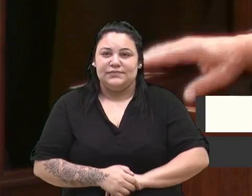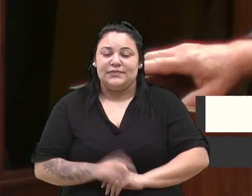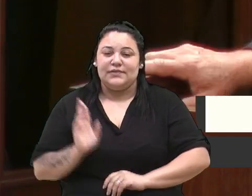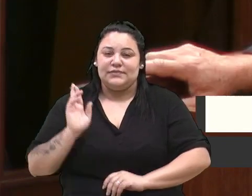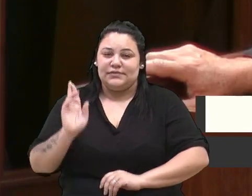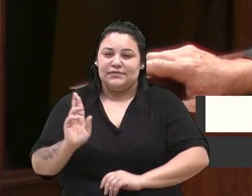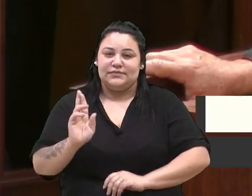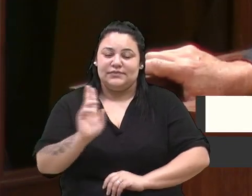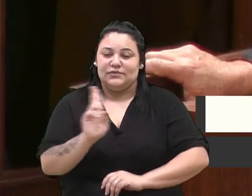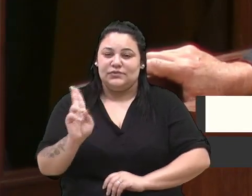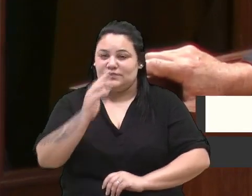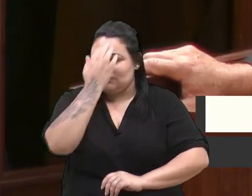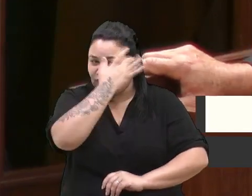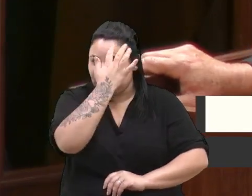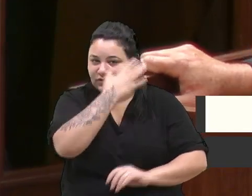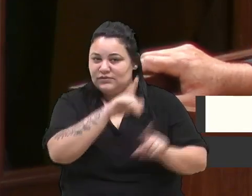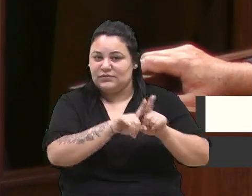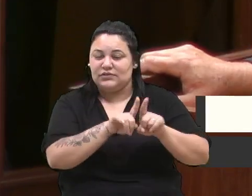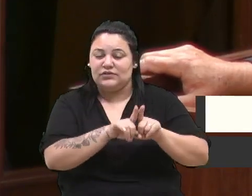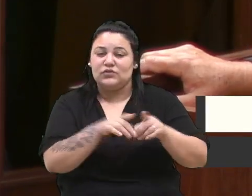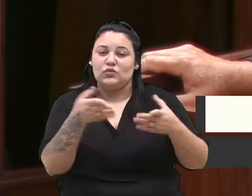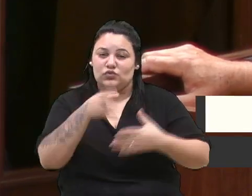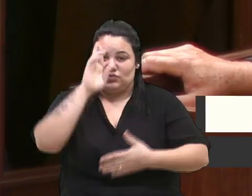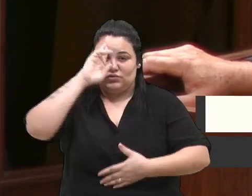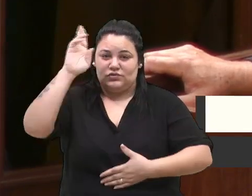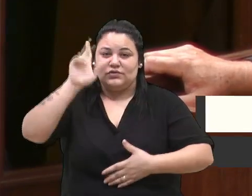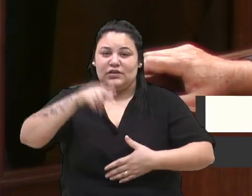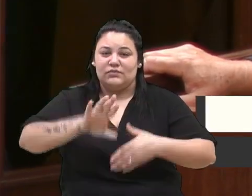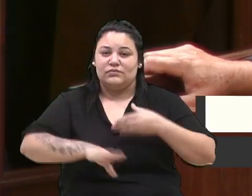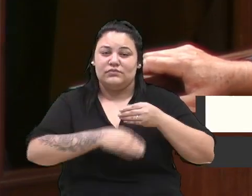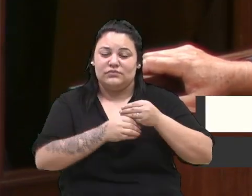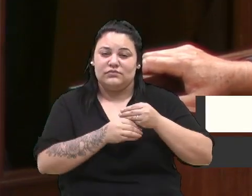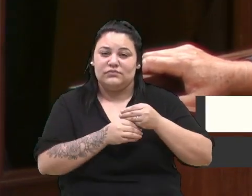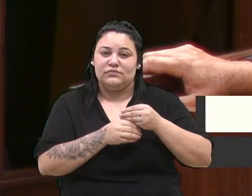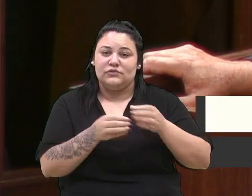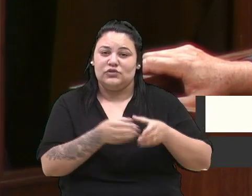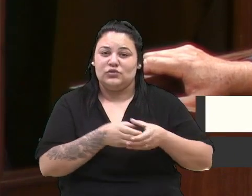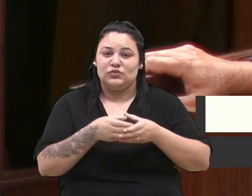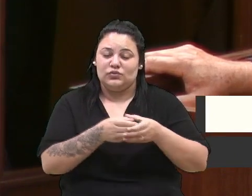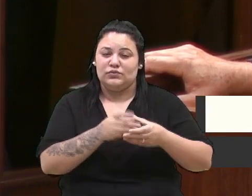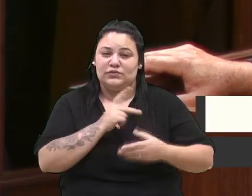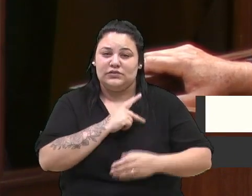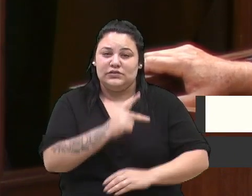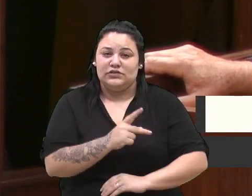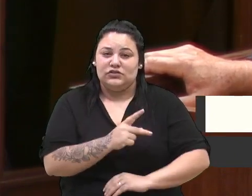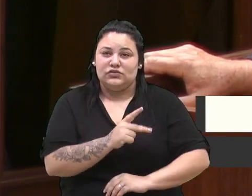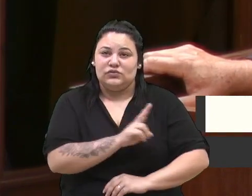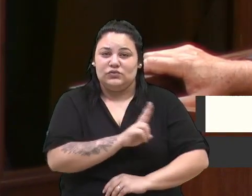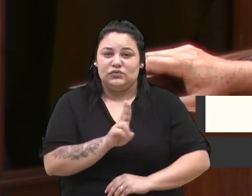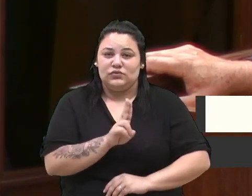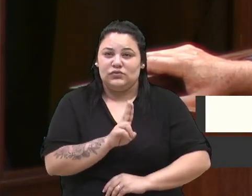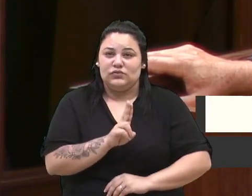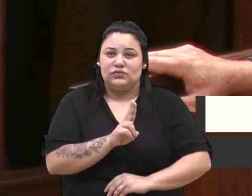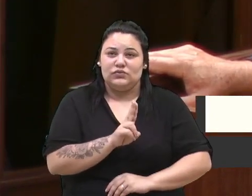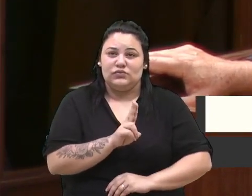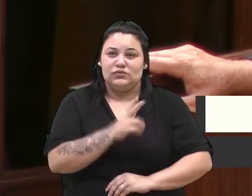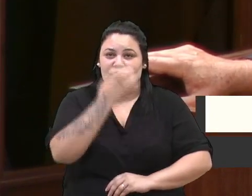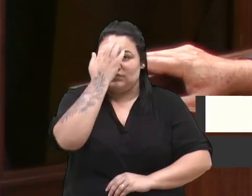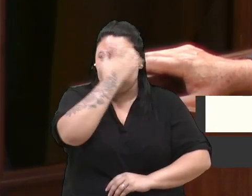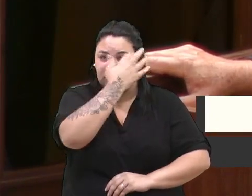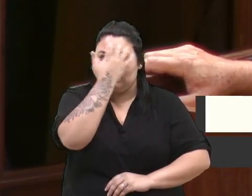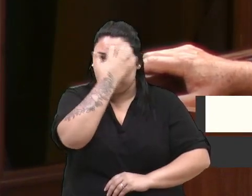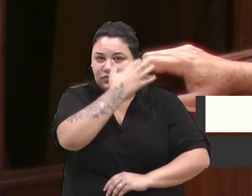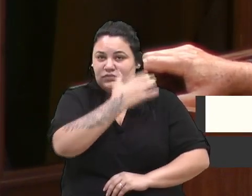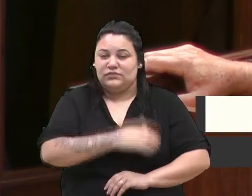a diretoria é composta por os presidentes, o presidente é o nosso prefeito Adiló,